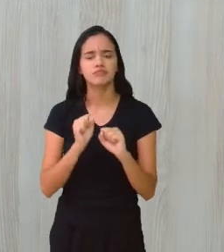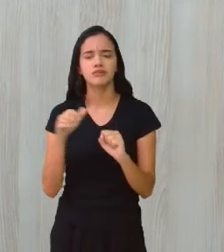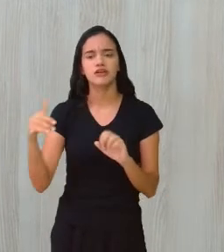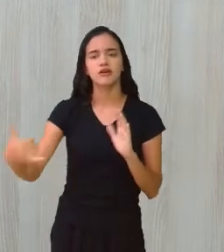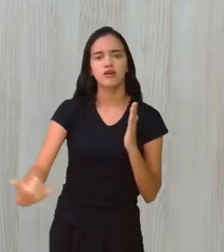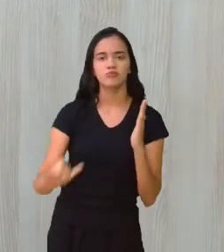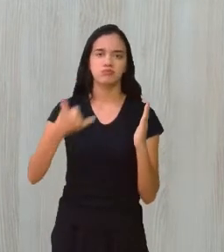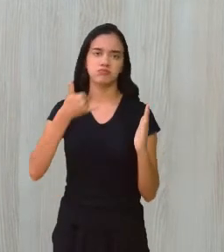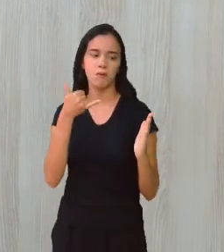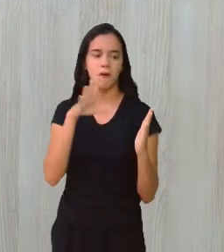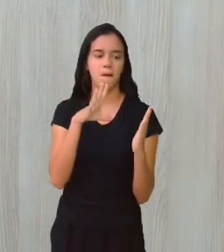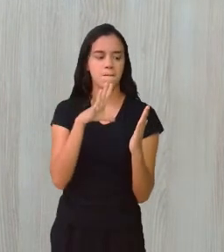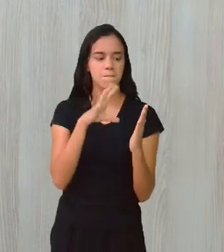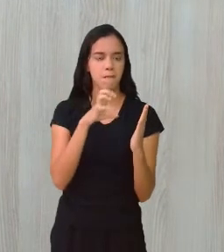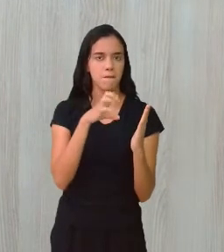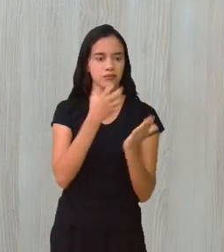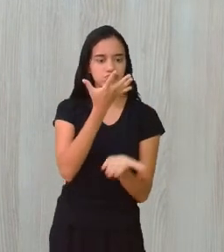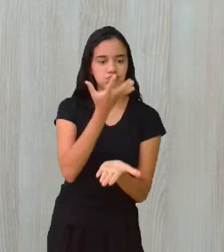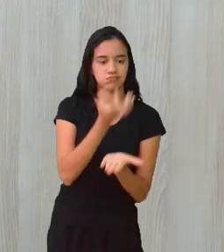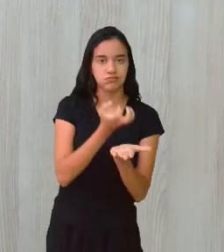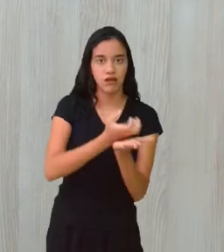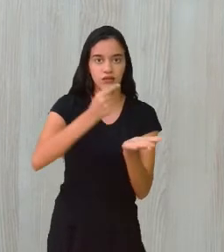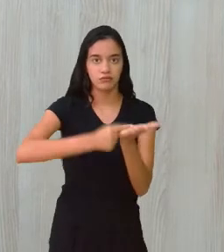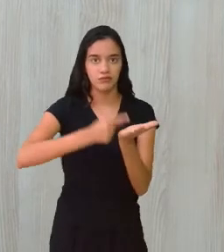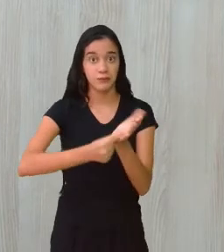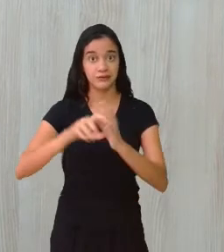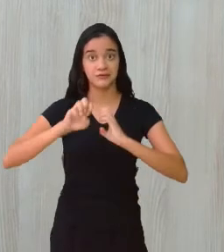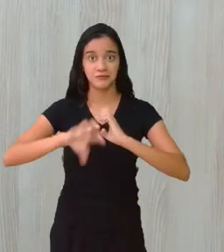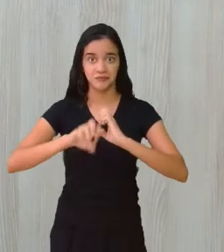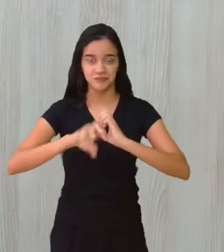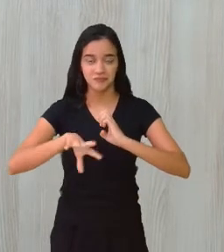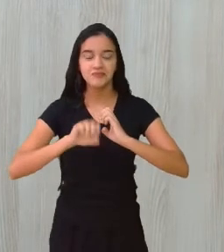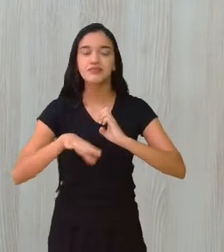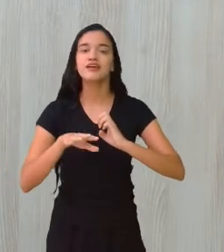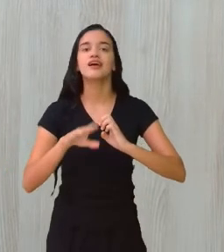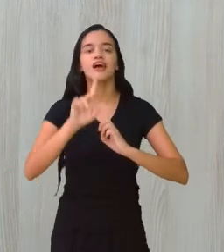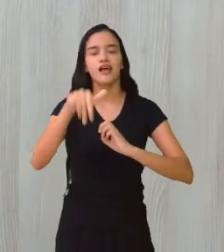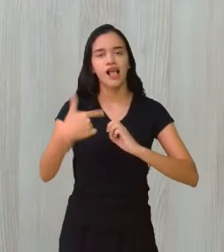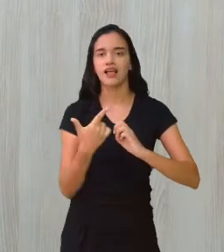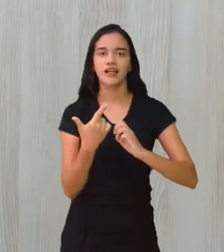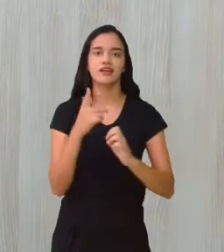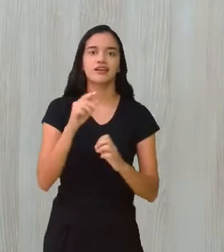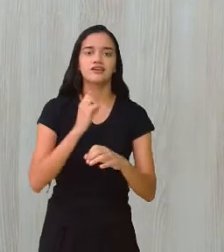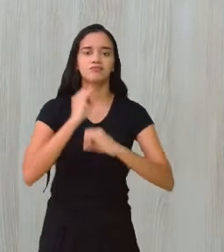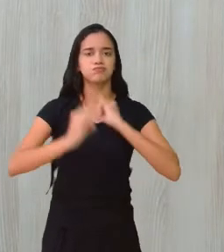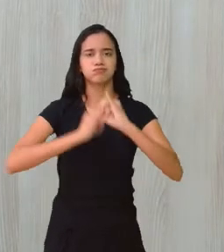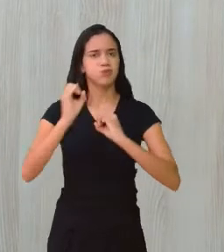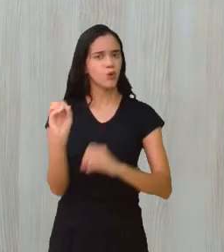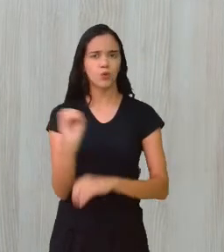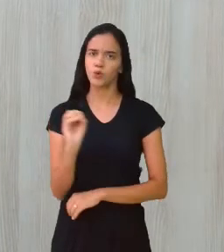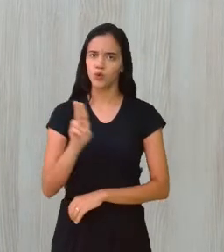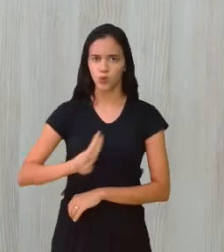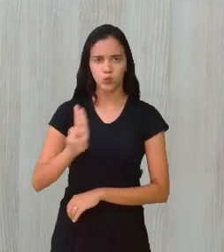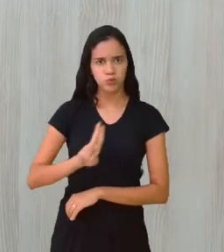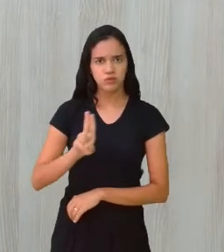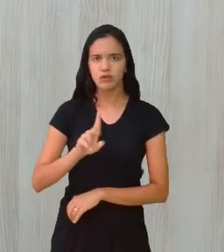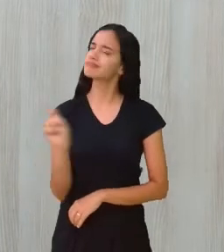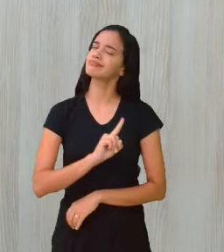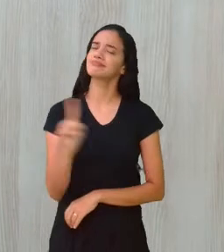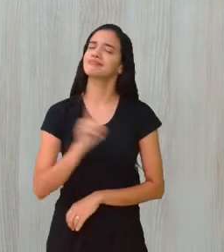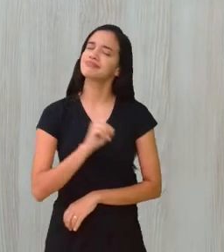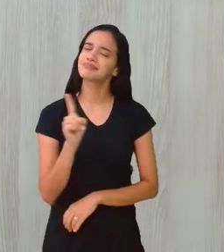a câmera do seu celular, baixar o aplicativo do Educa Recife, sem gastar, né, os dados móveis do seu celular